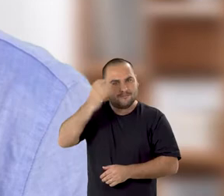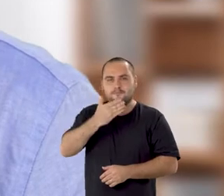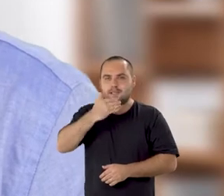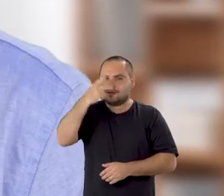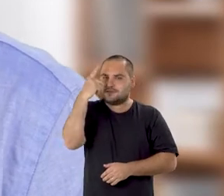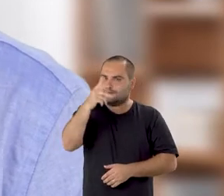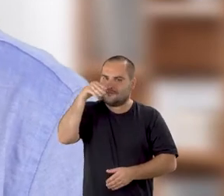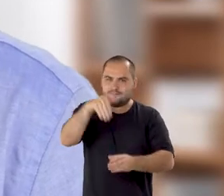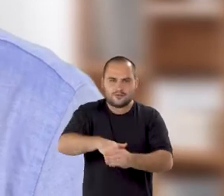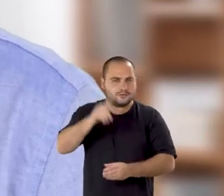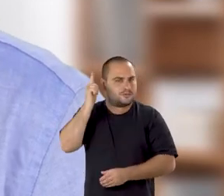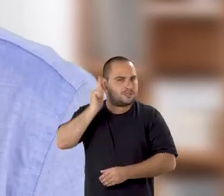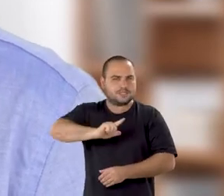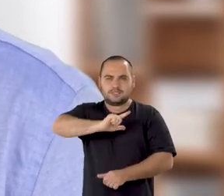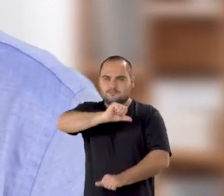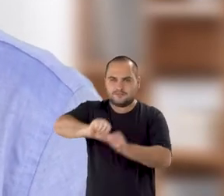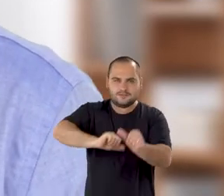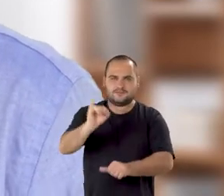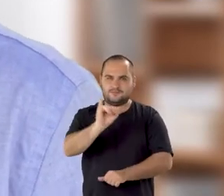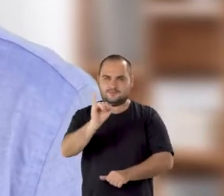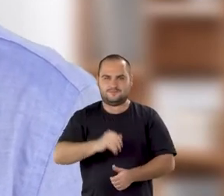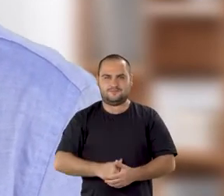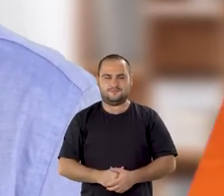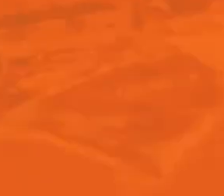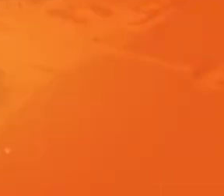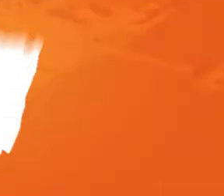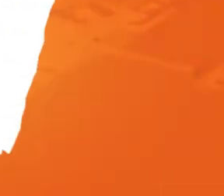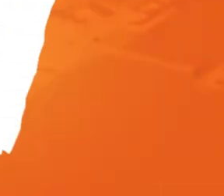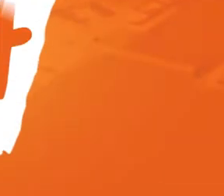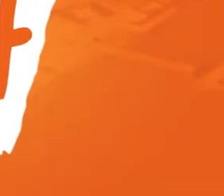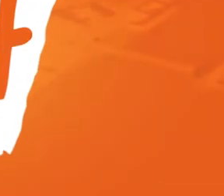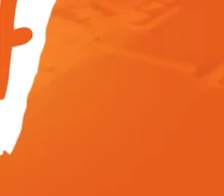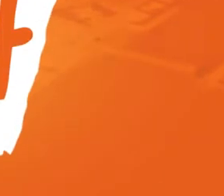com seu voto para fazer a grande mudança que Itajaí precisa.